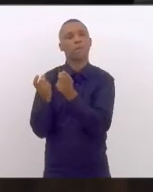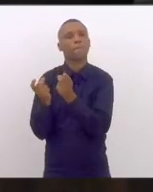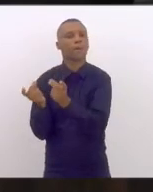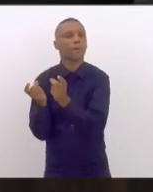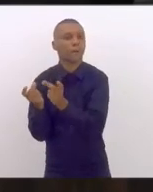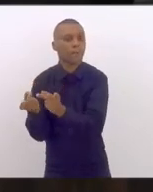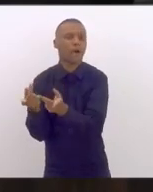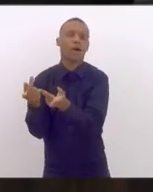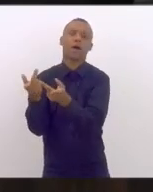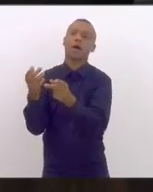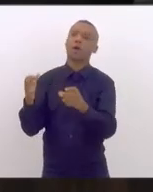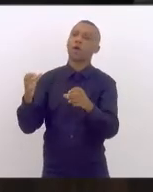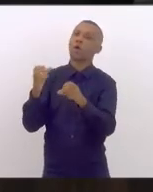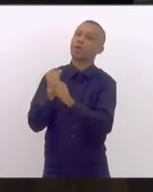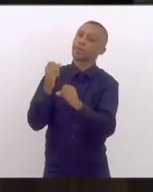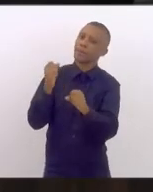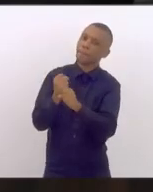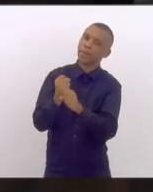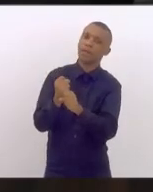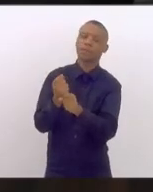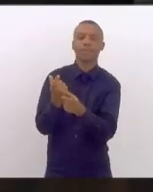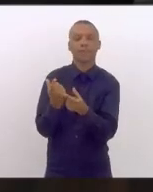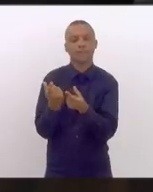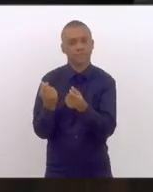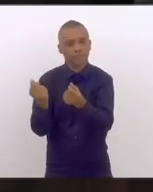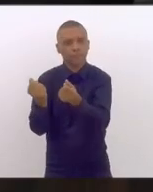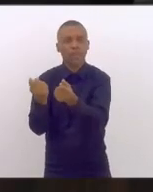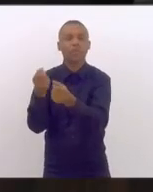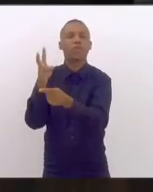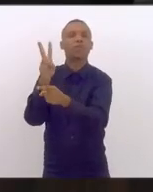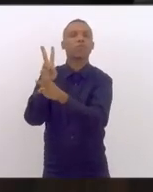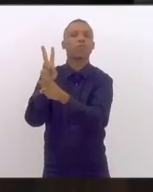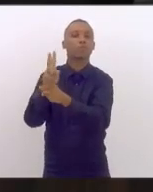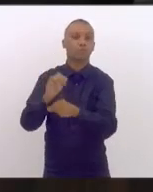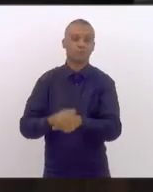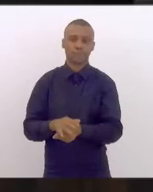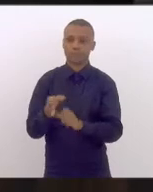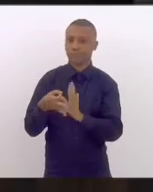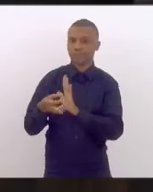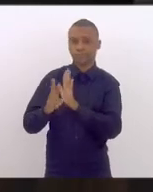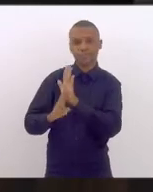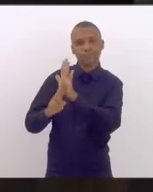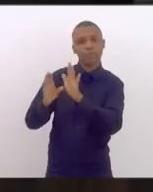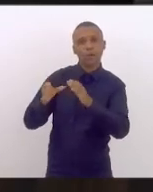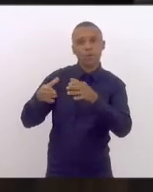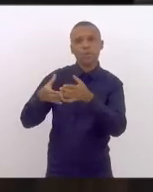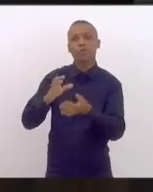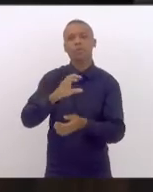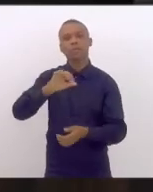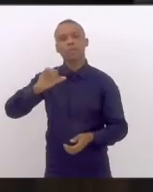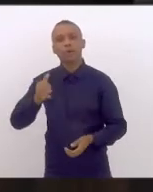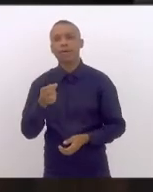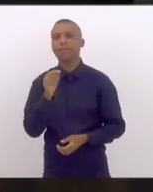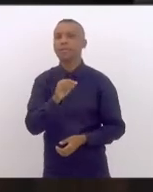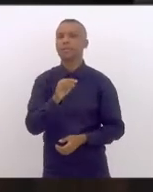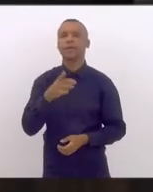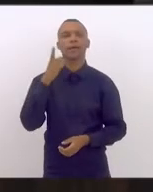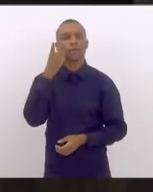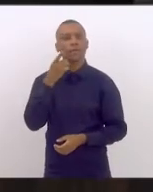fiscalização financeira e controle para emitir parecer pela comissão de condição Justiça deputado